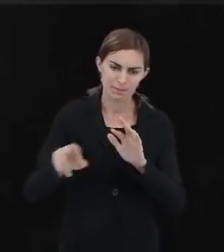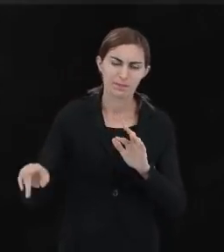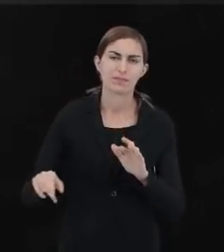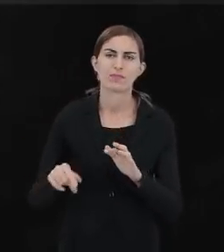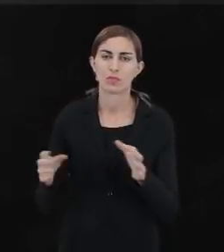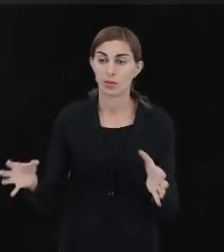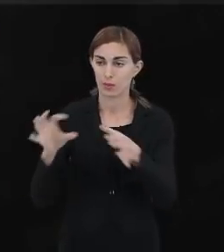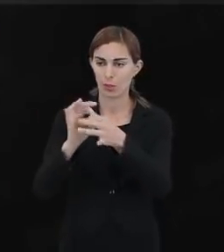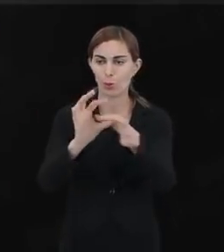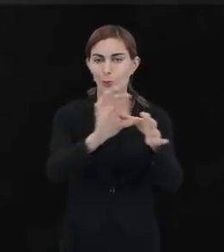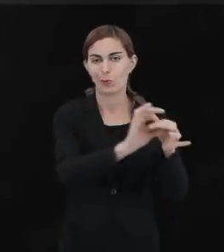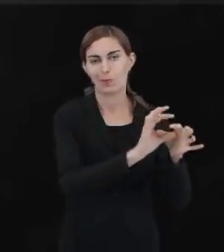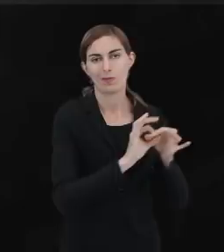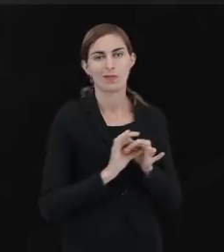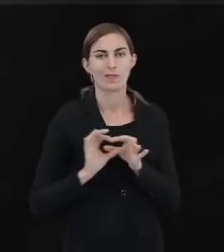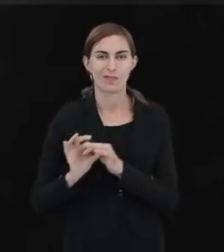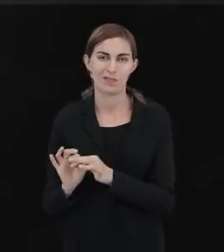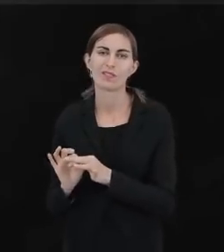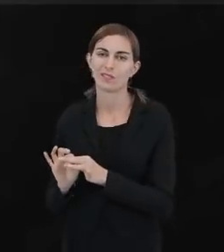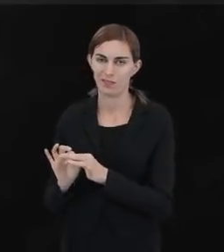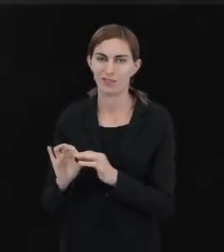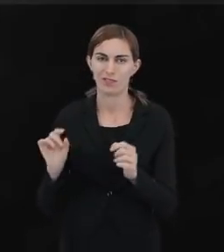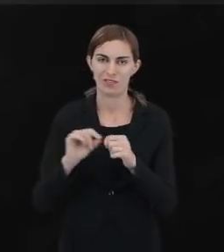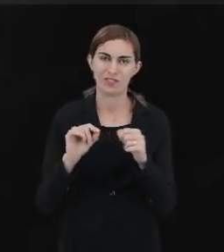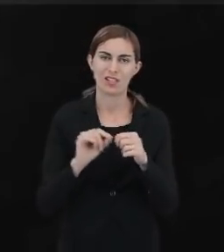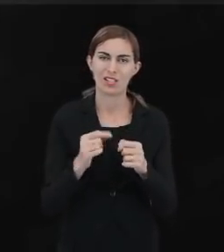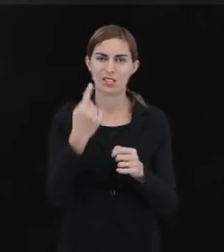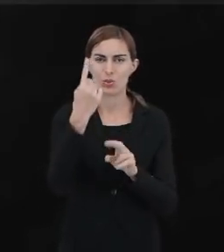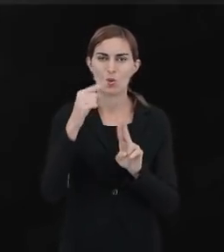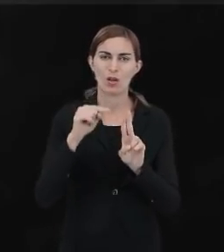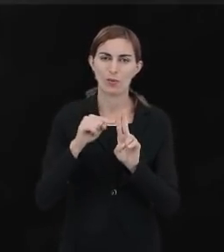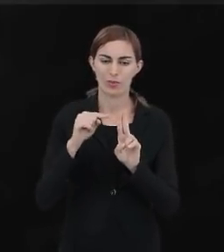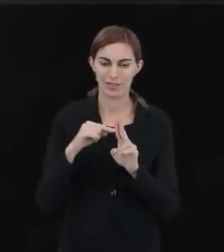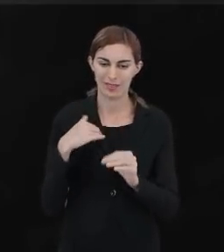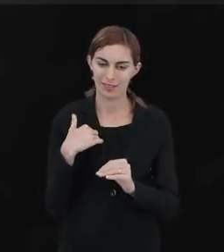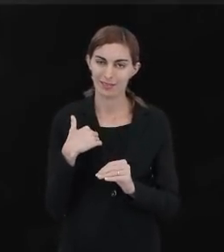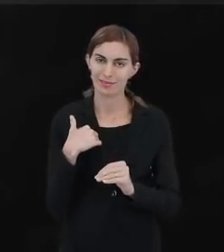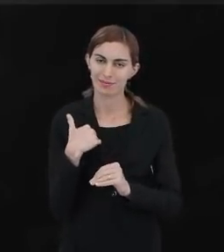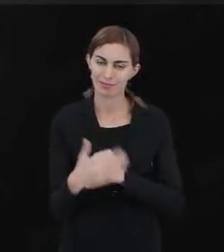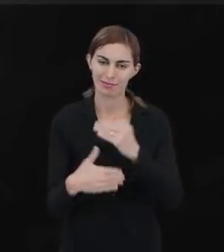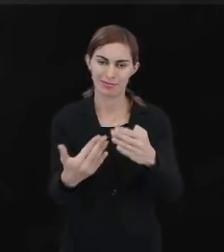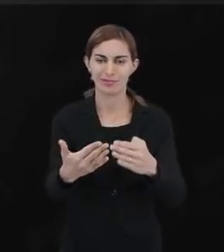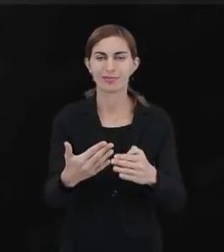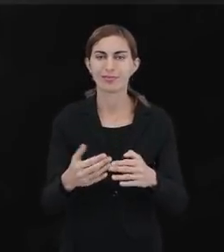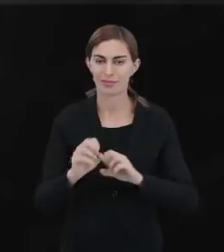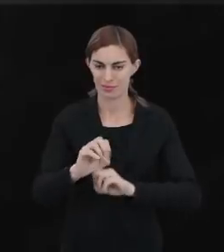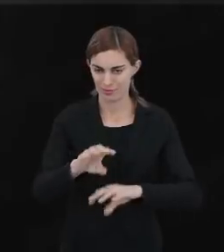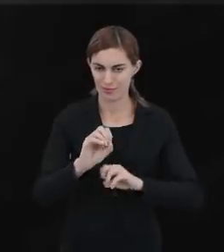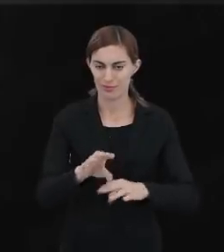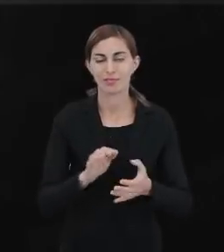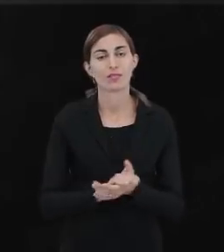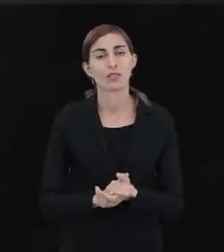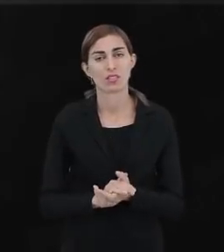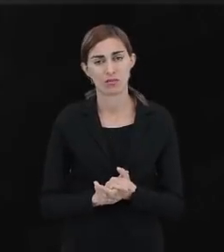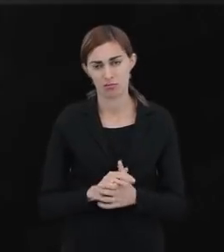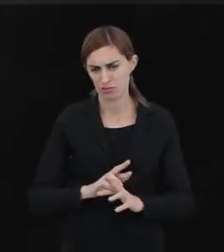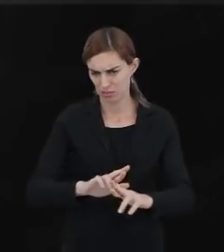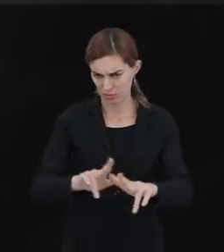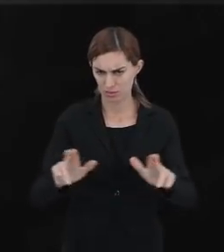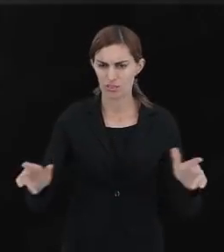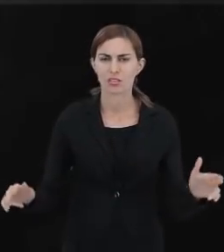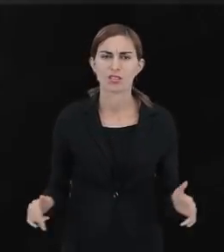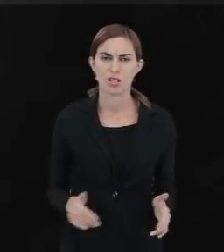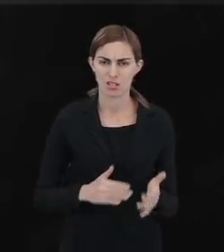entrelaçam para formar a unidade do processo educacional diante dos múltiplos